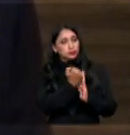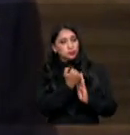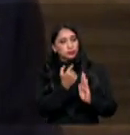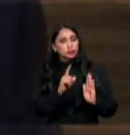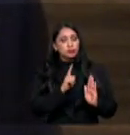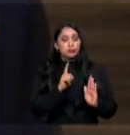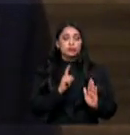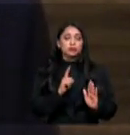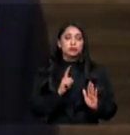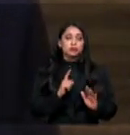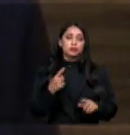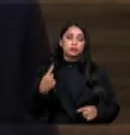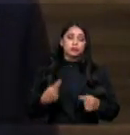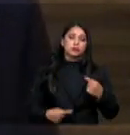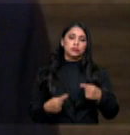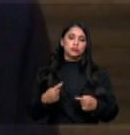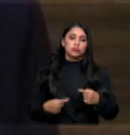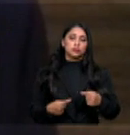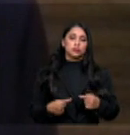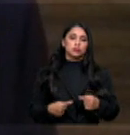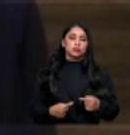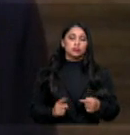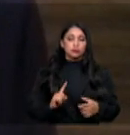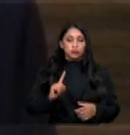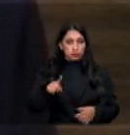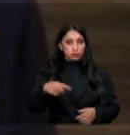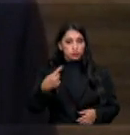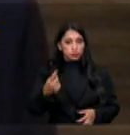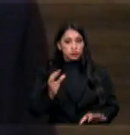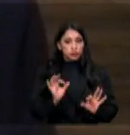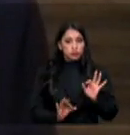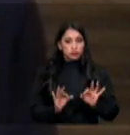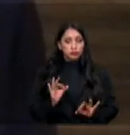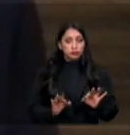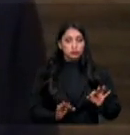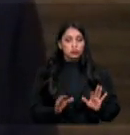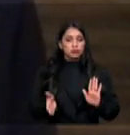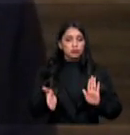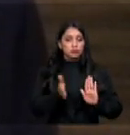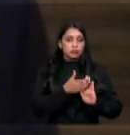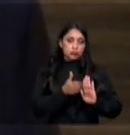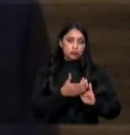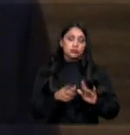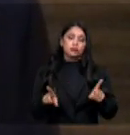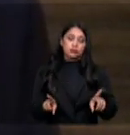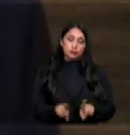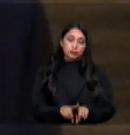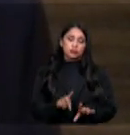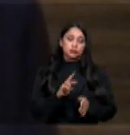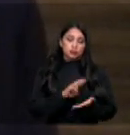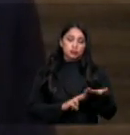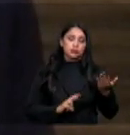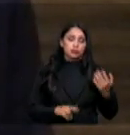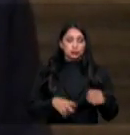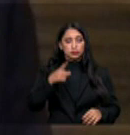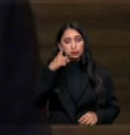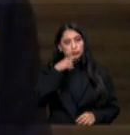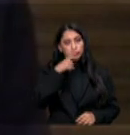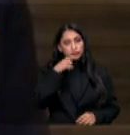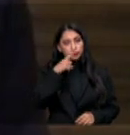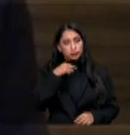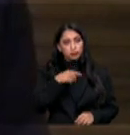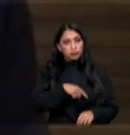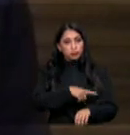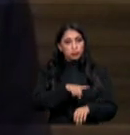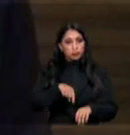indiscutivelmente ao próximo julgamento da pauta, inclusive igualmente da relatoria do ministro Gilmar Mendes, relativamente às horas